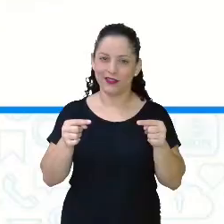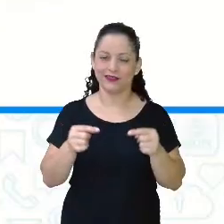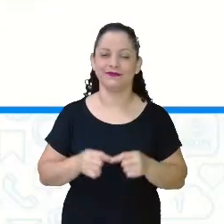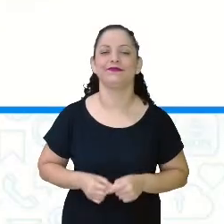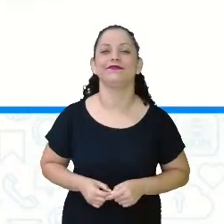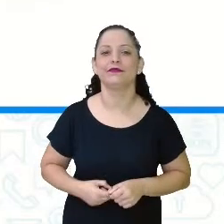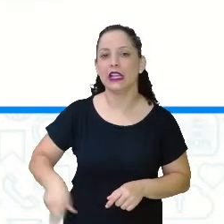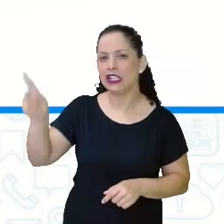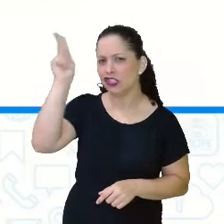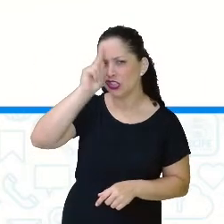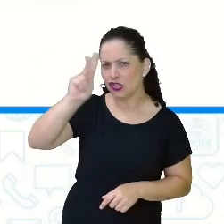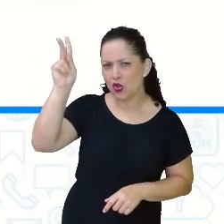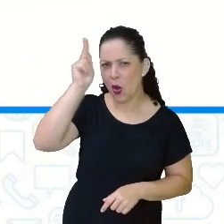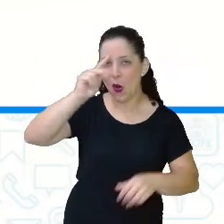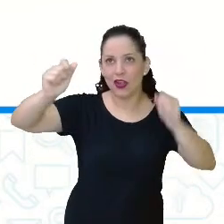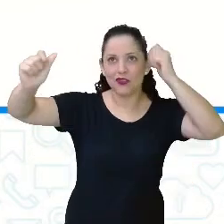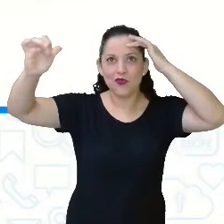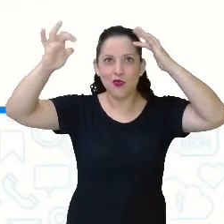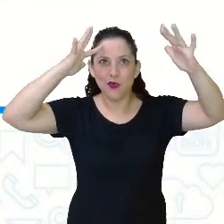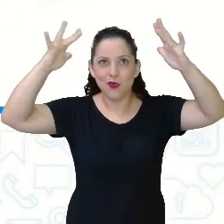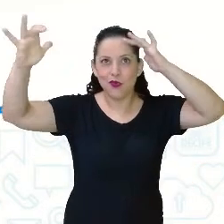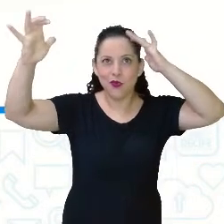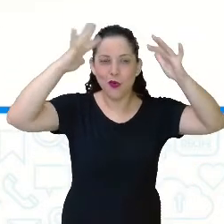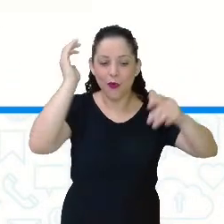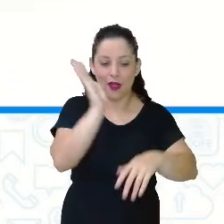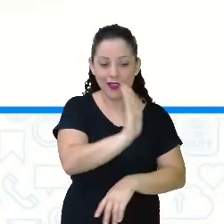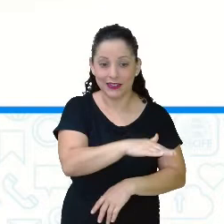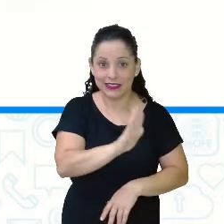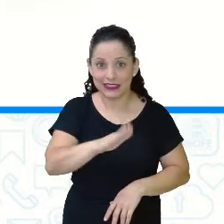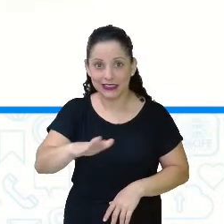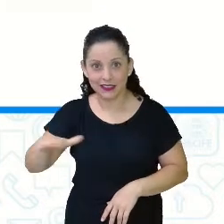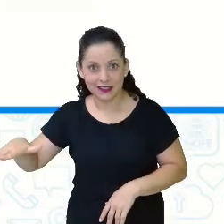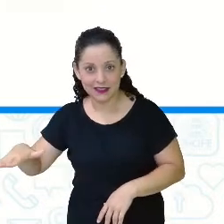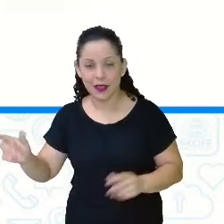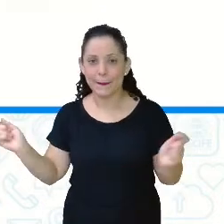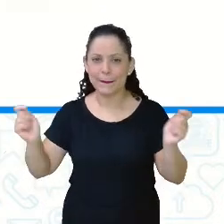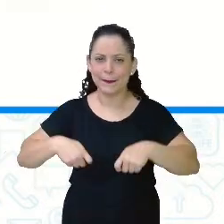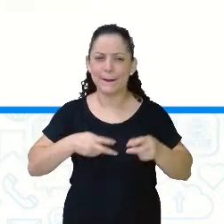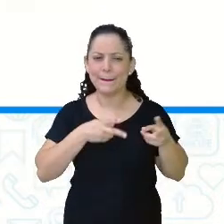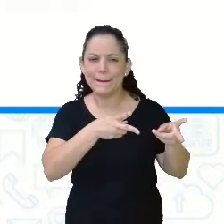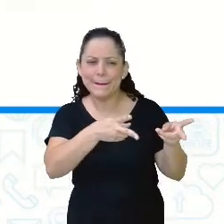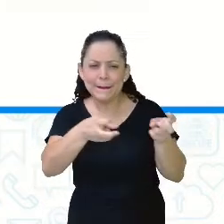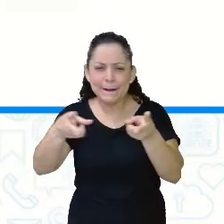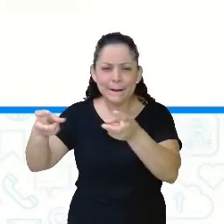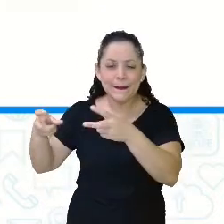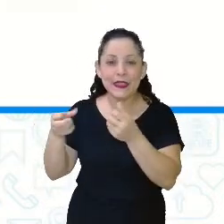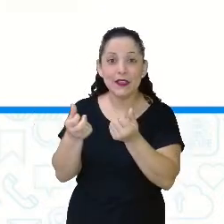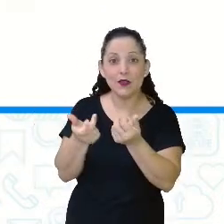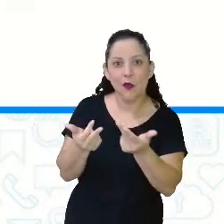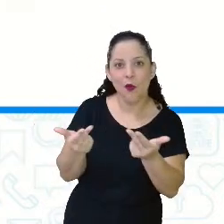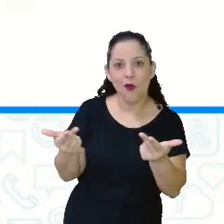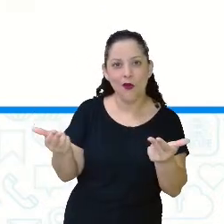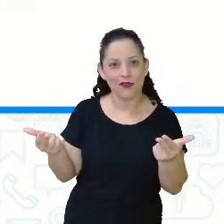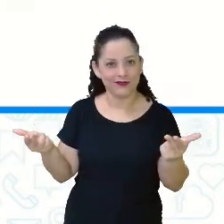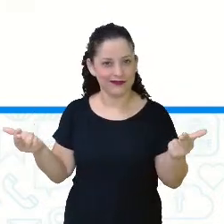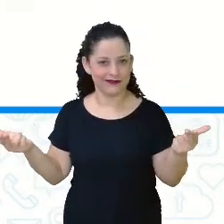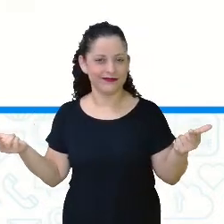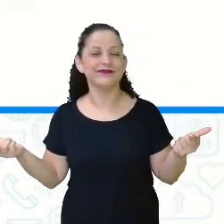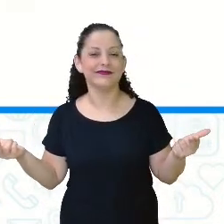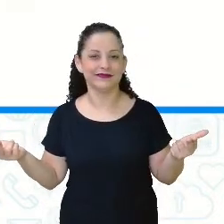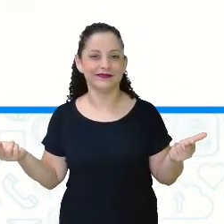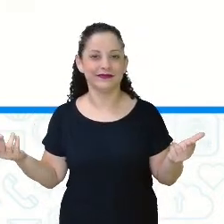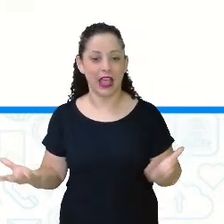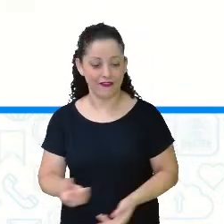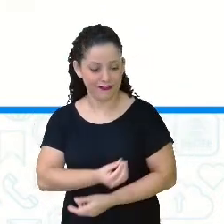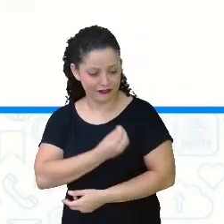histórias fictícias, a criança teria a possibilidade de identificar muitas situações presentes em